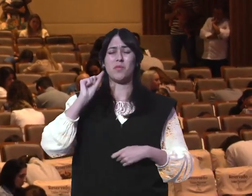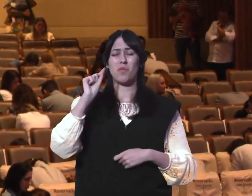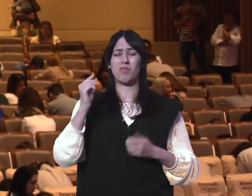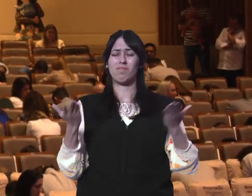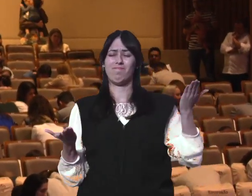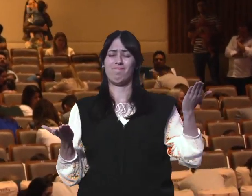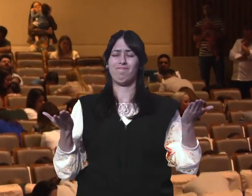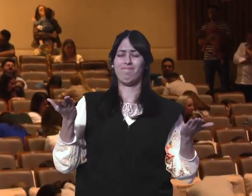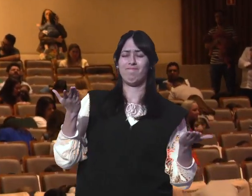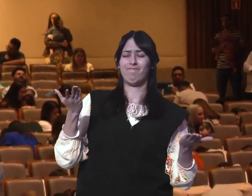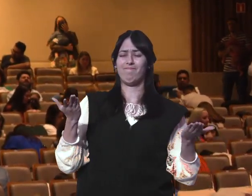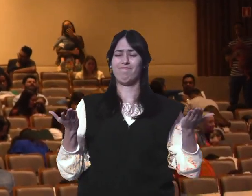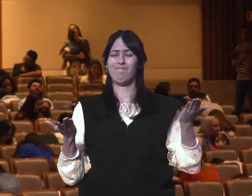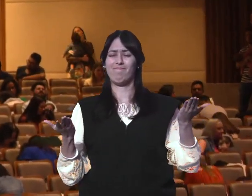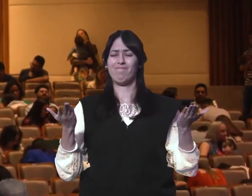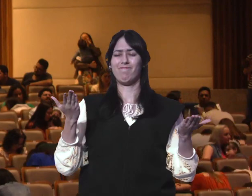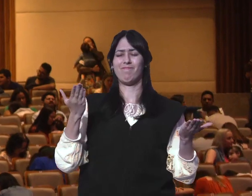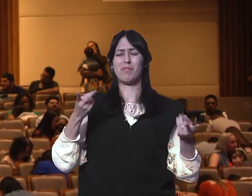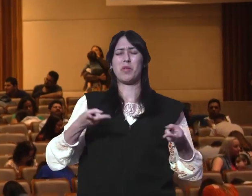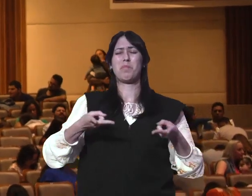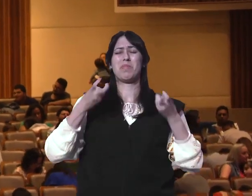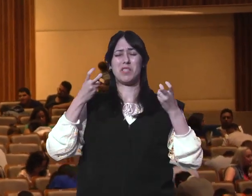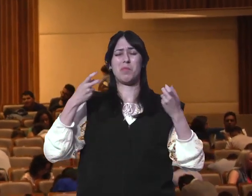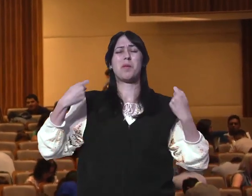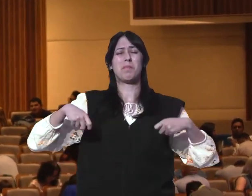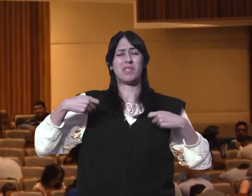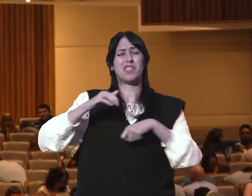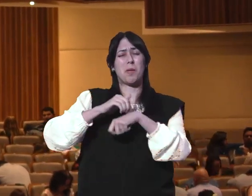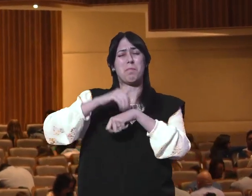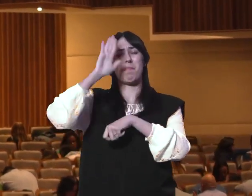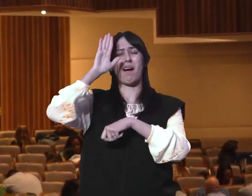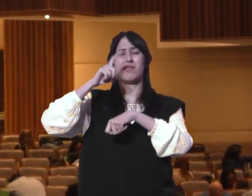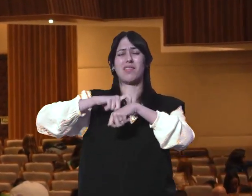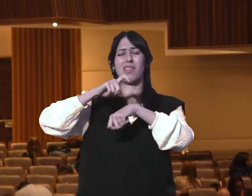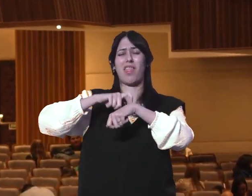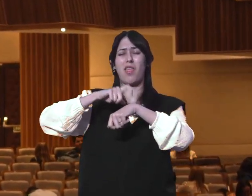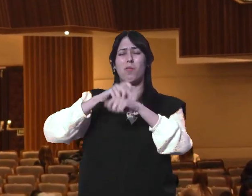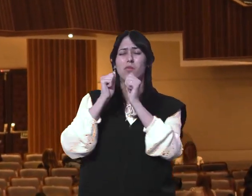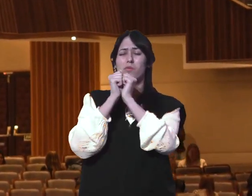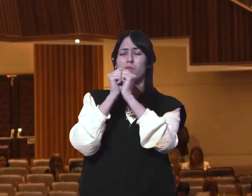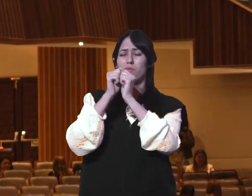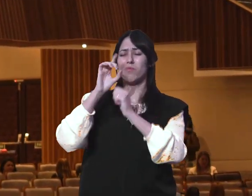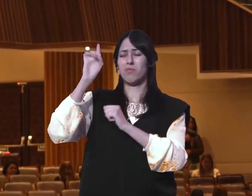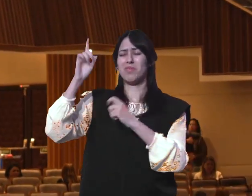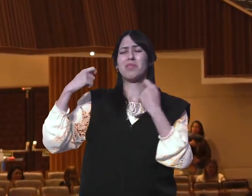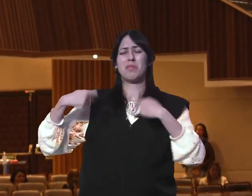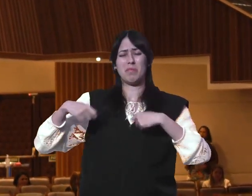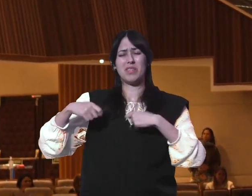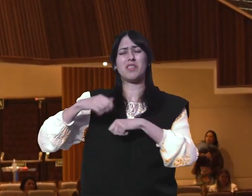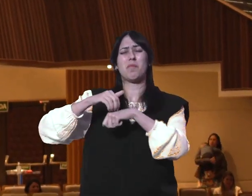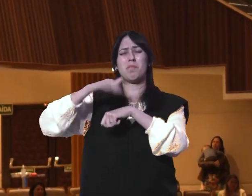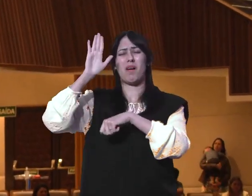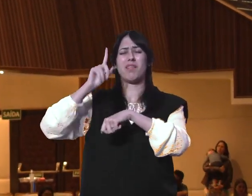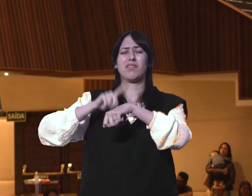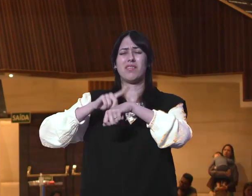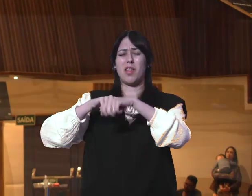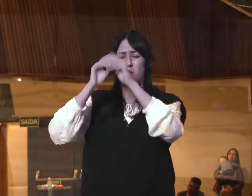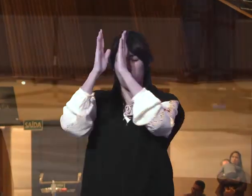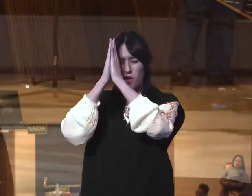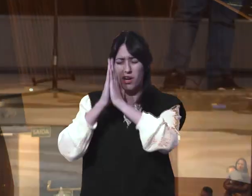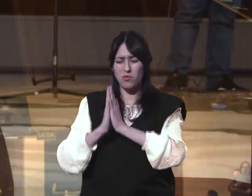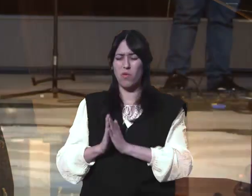reconheçam que precisam de mais tempo contigo, de mais tempo de adoração, de mais tempo